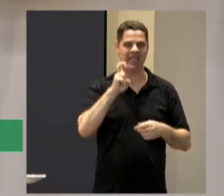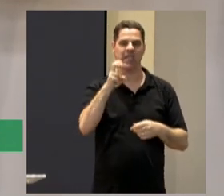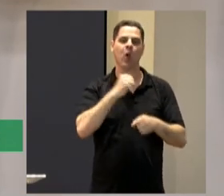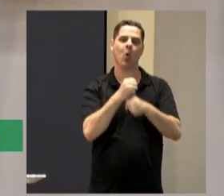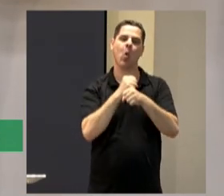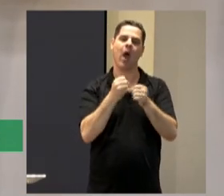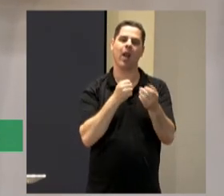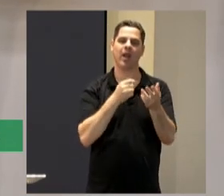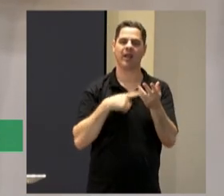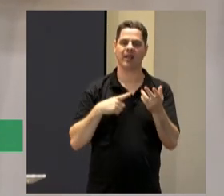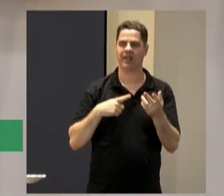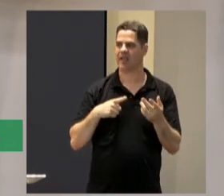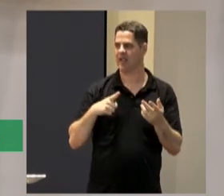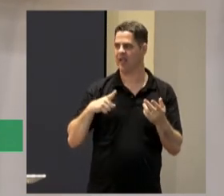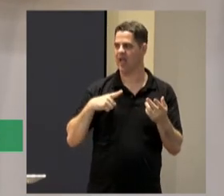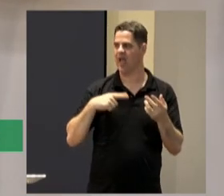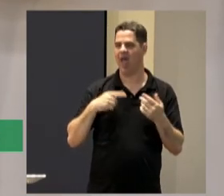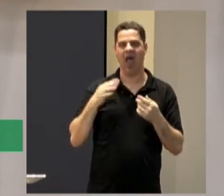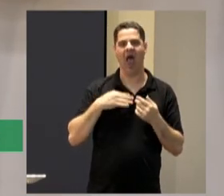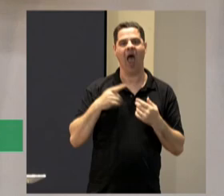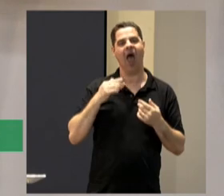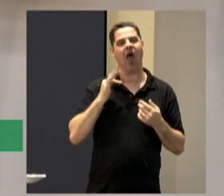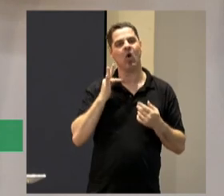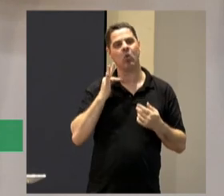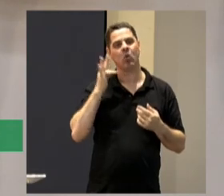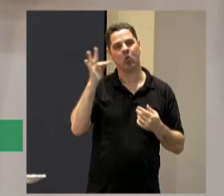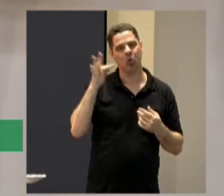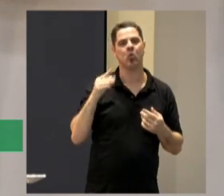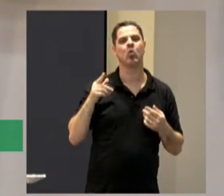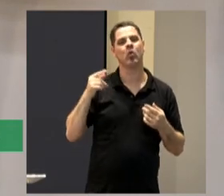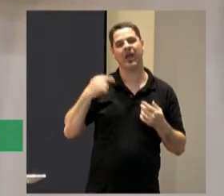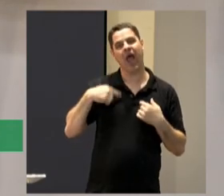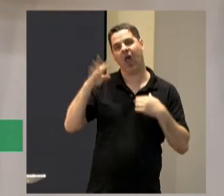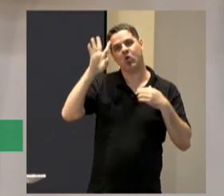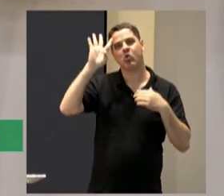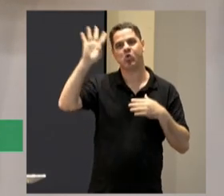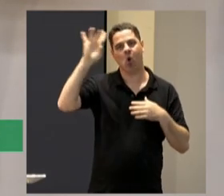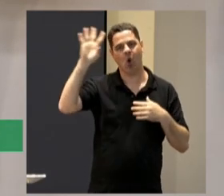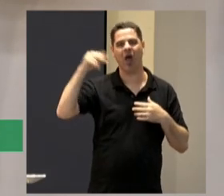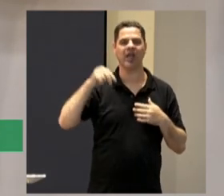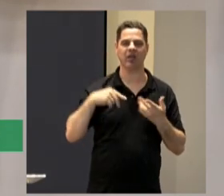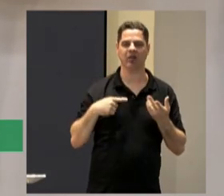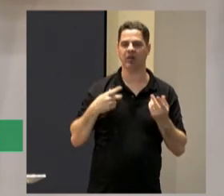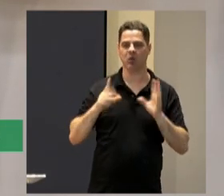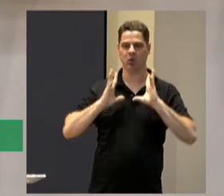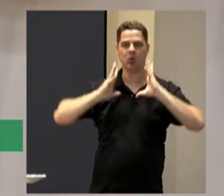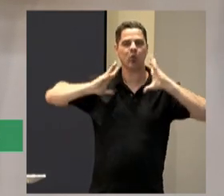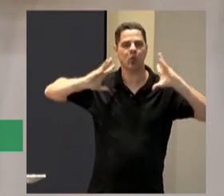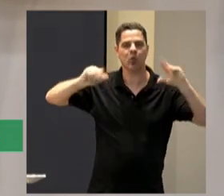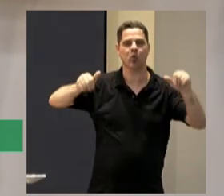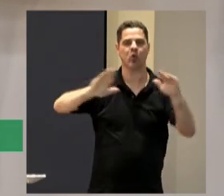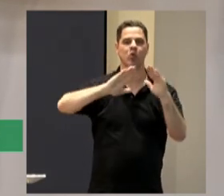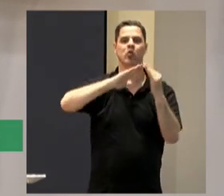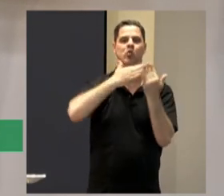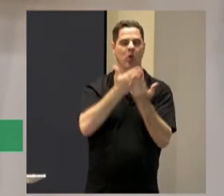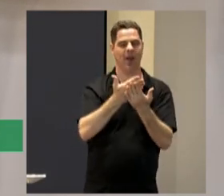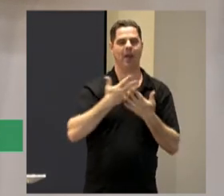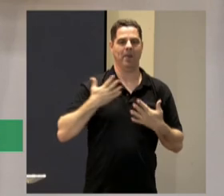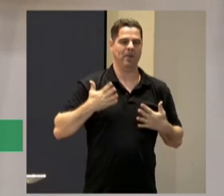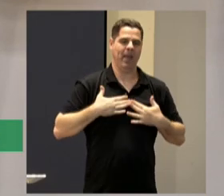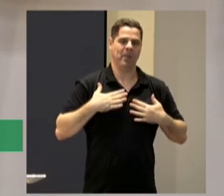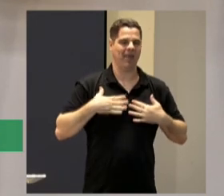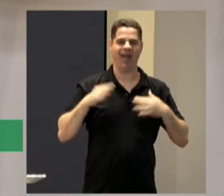5 anos e a minha meta de vida é um dia ser uma professora como a professora Nailze, né, que conseguiu mobilizar toda uma escola. Isso para mim